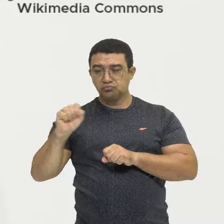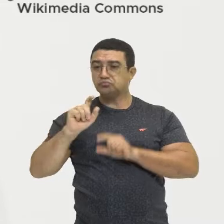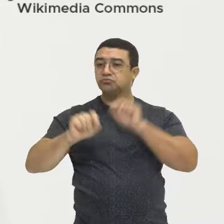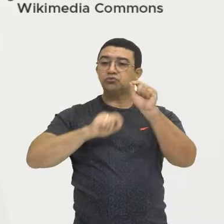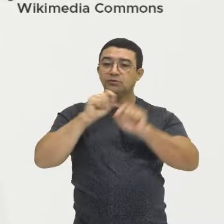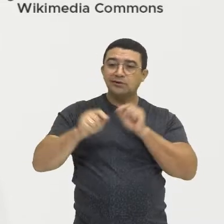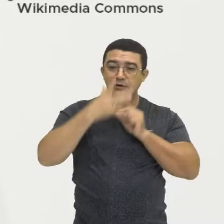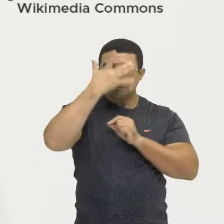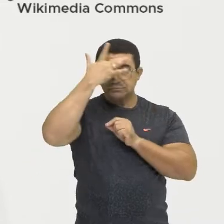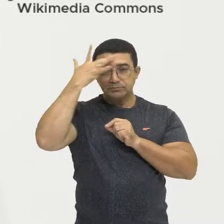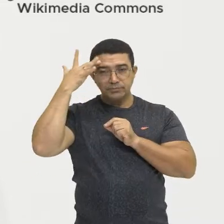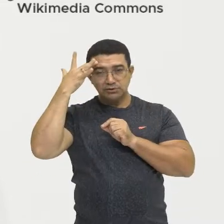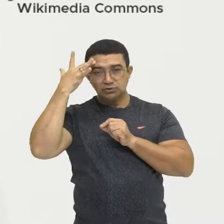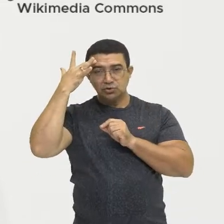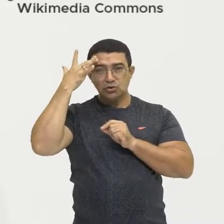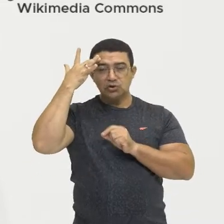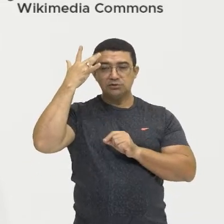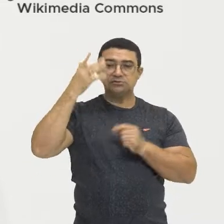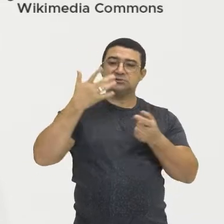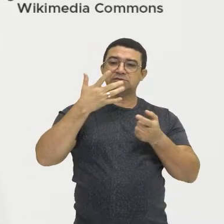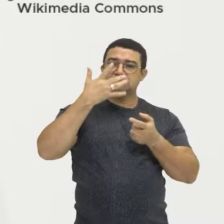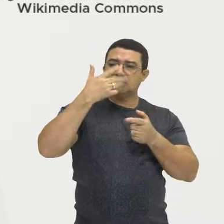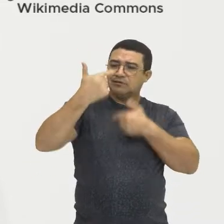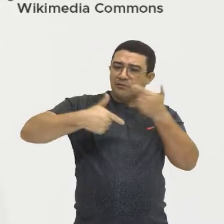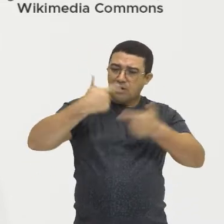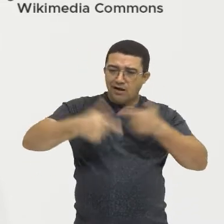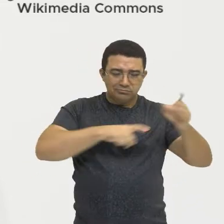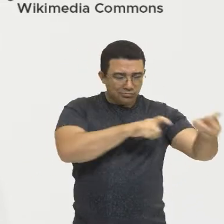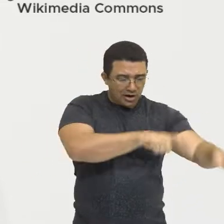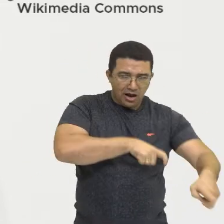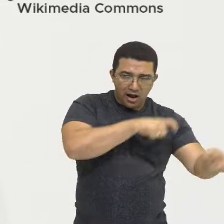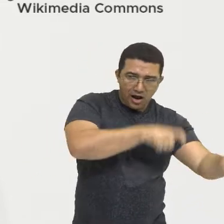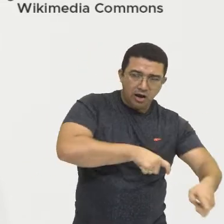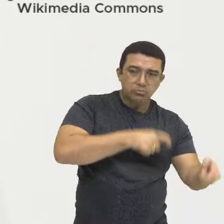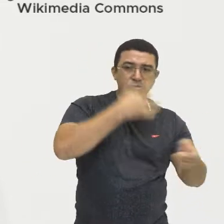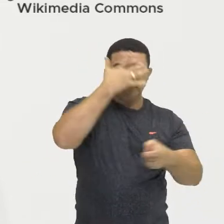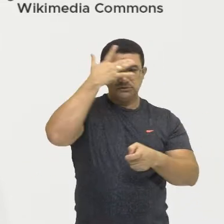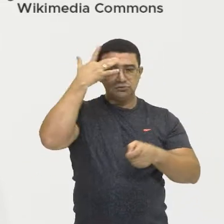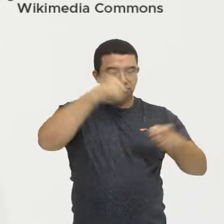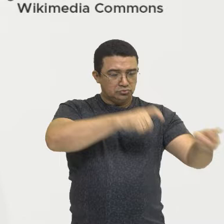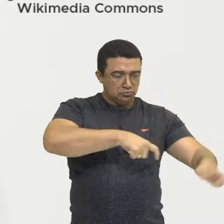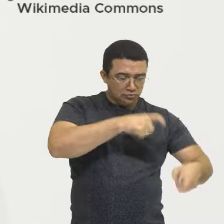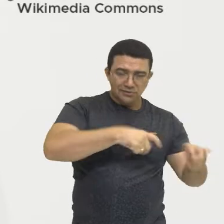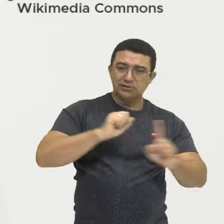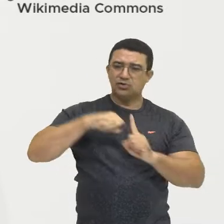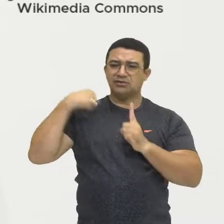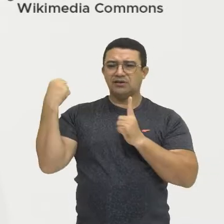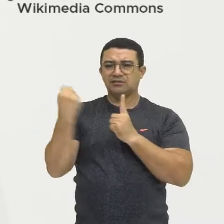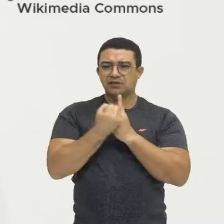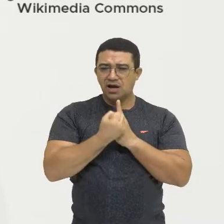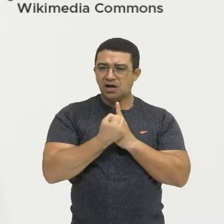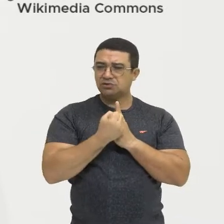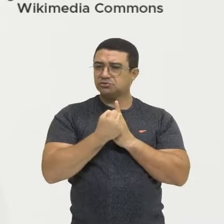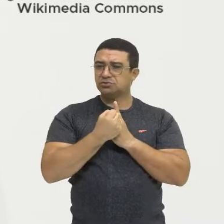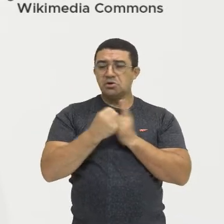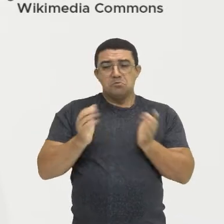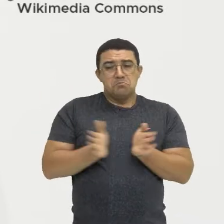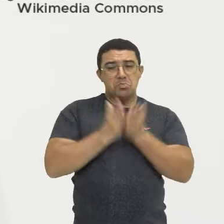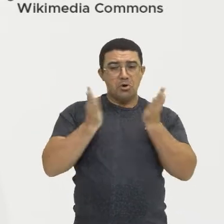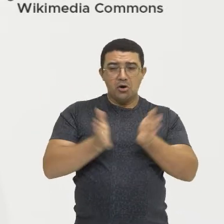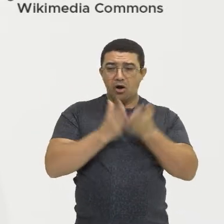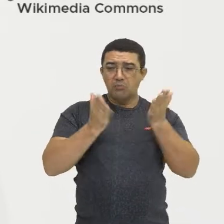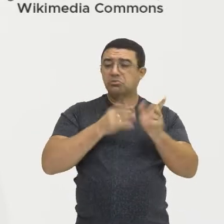as pessoas, não é? Os camponeses, né? As pessoas, a sociedade, os pobres,